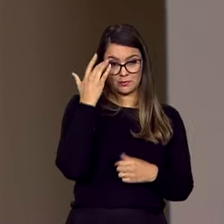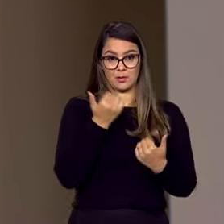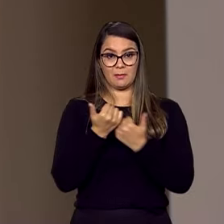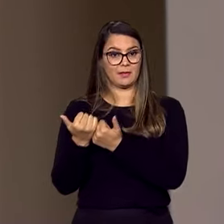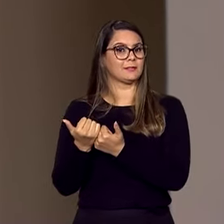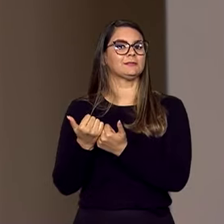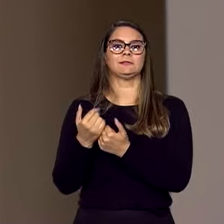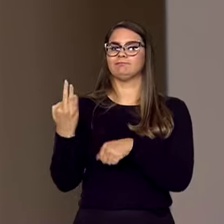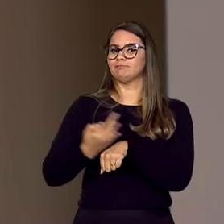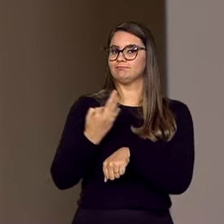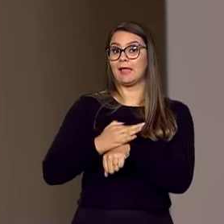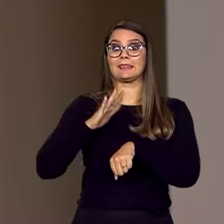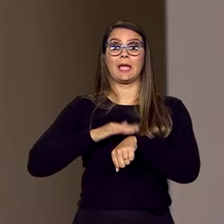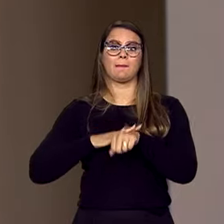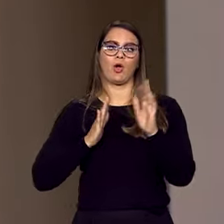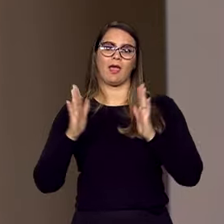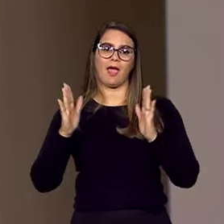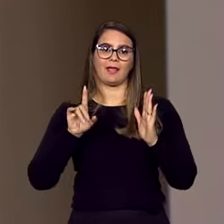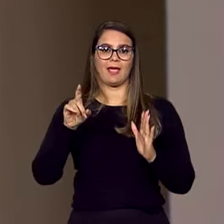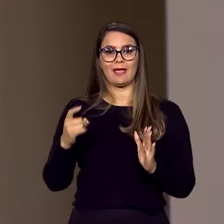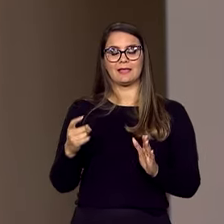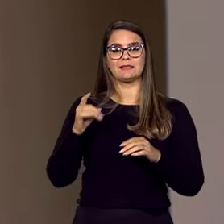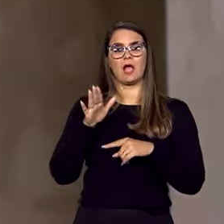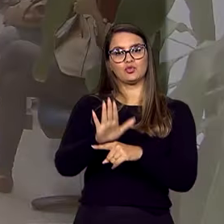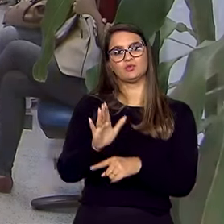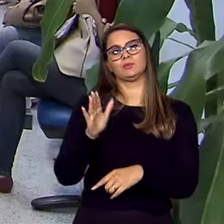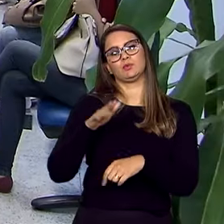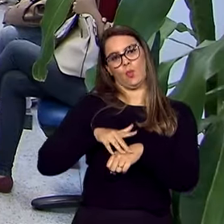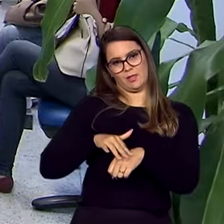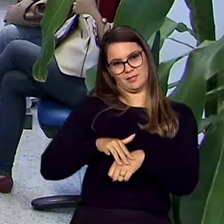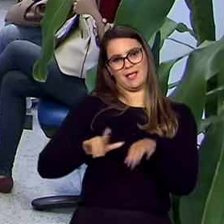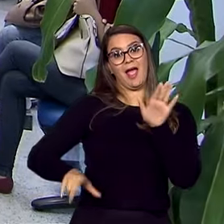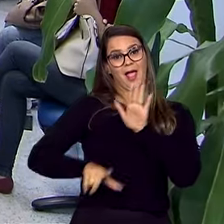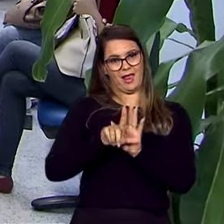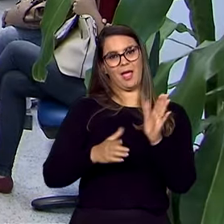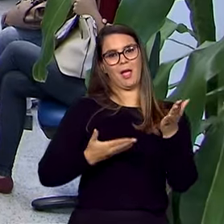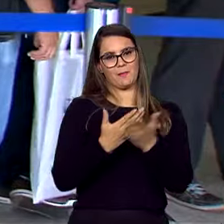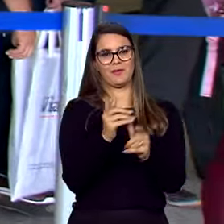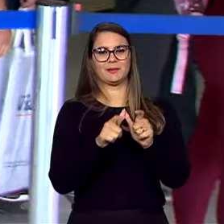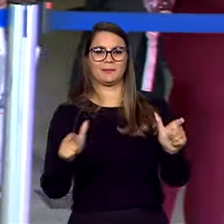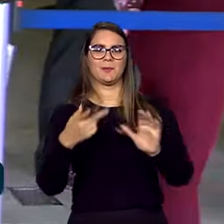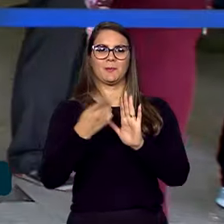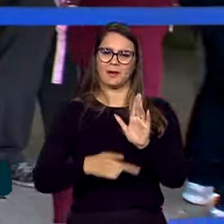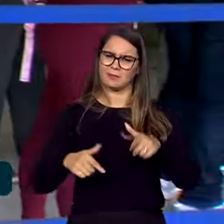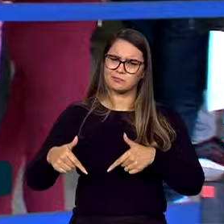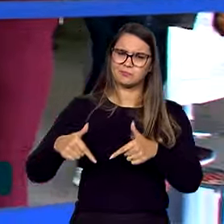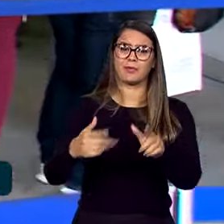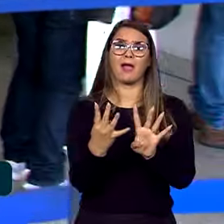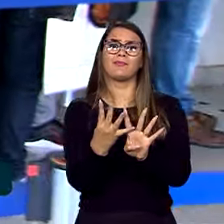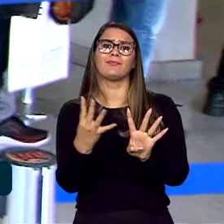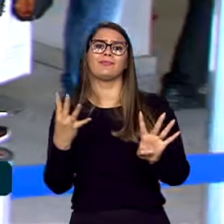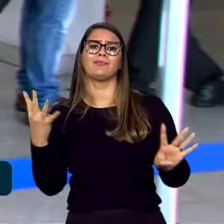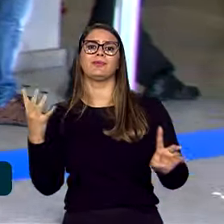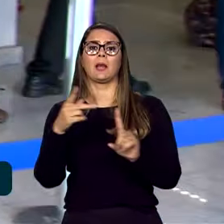benefício por incapacidade temporária, o antigo auxílio-doença. A lei sancionada também amplia o programa de enfrentamento à